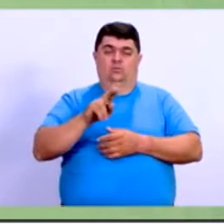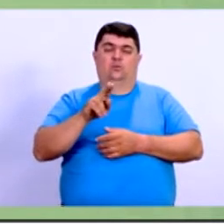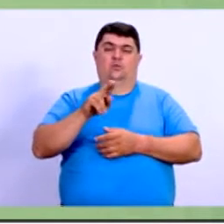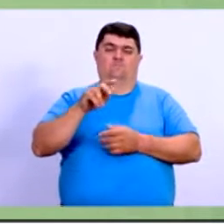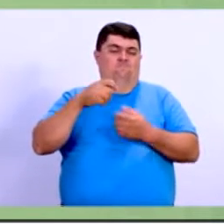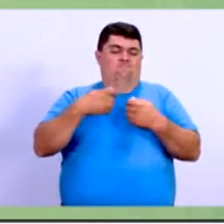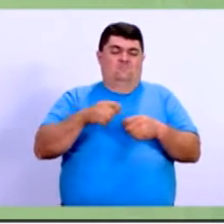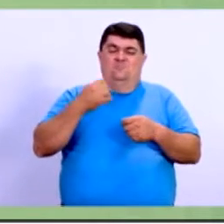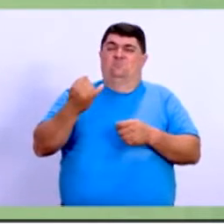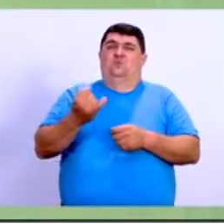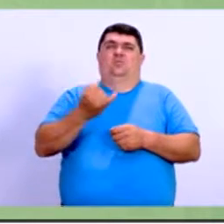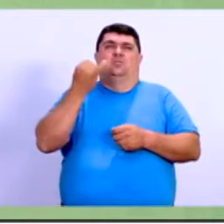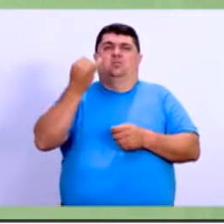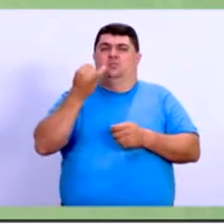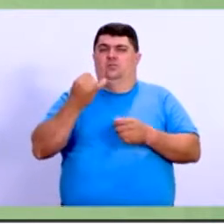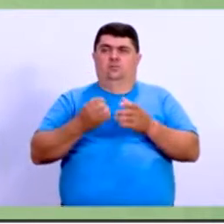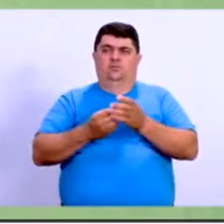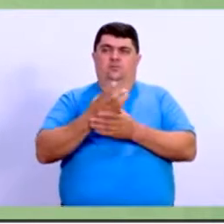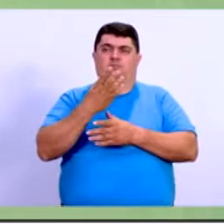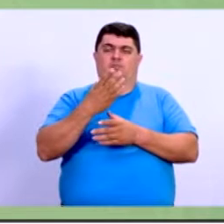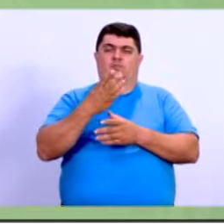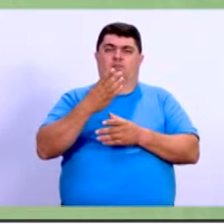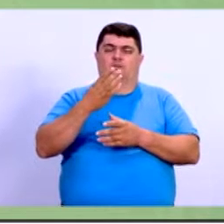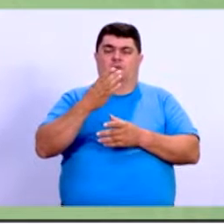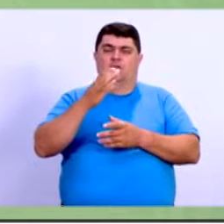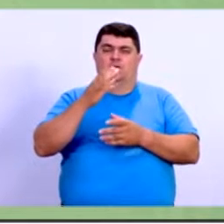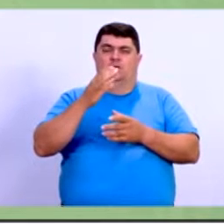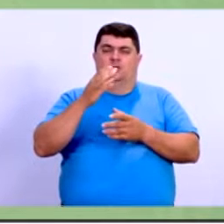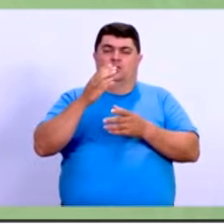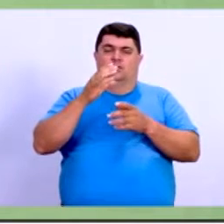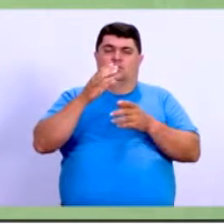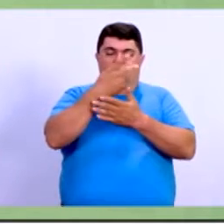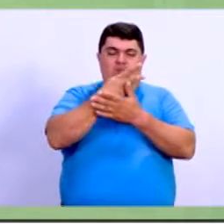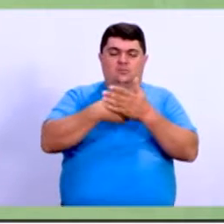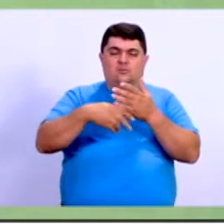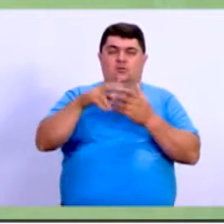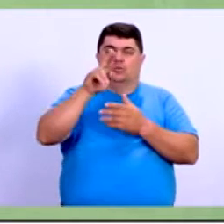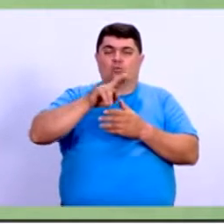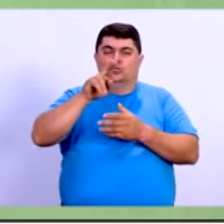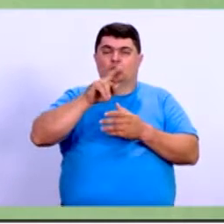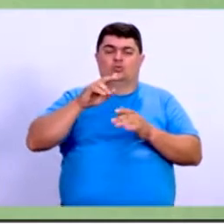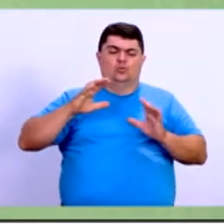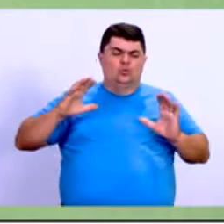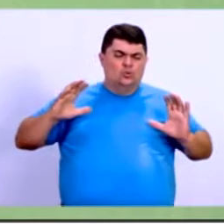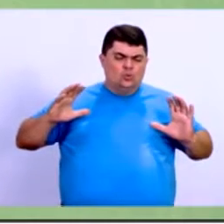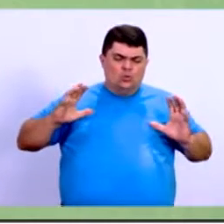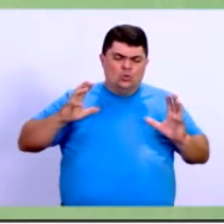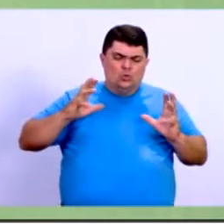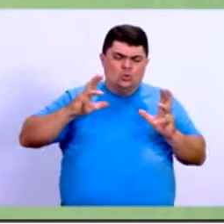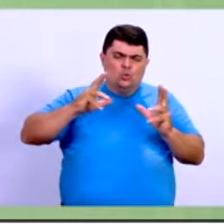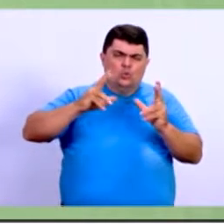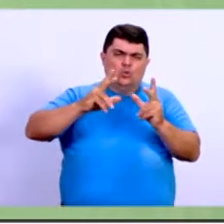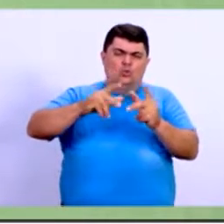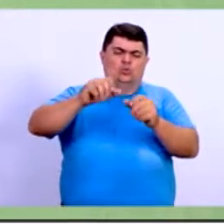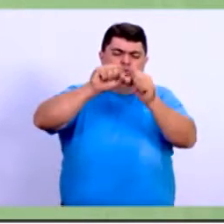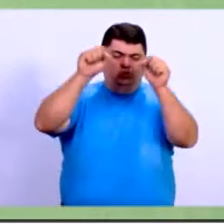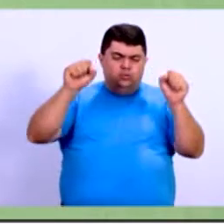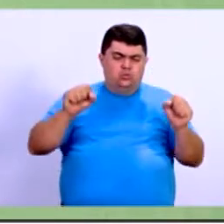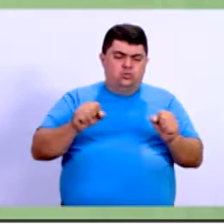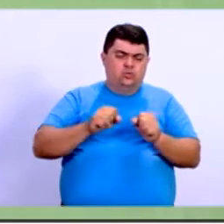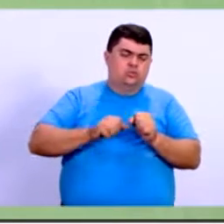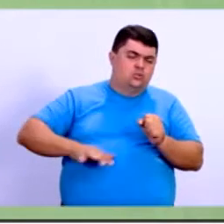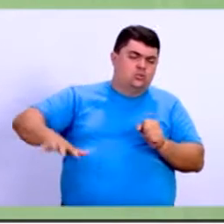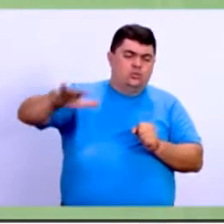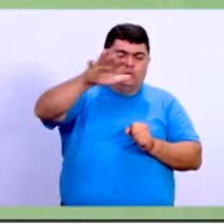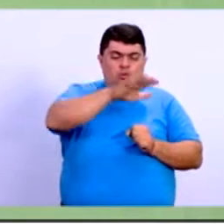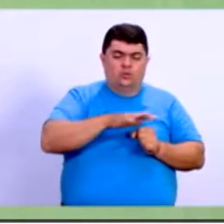precisa criar o diagrama do caso de uso do sistema completo, tá? Primeiro eu vou trabalhar com o sistema